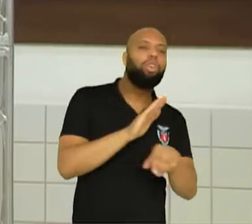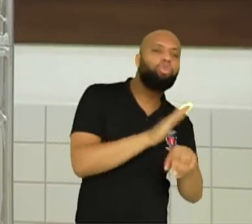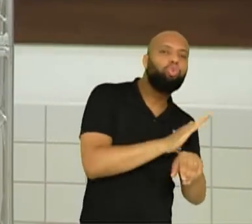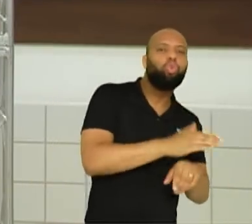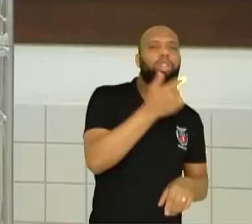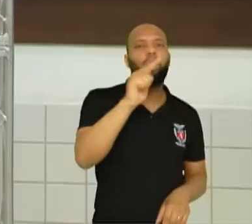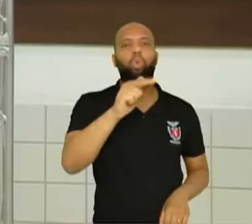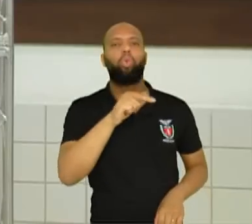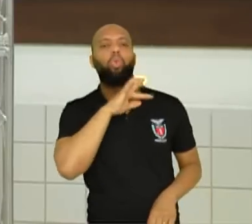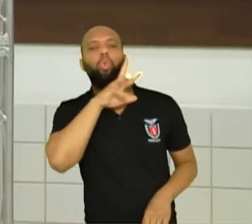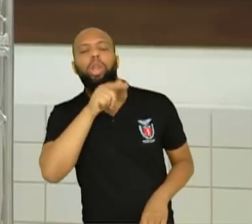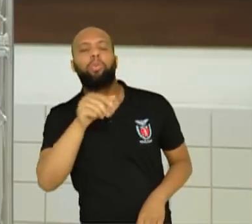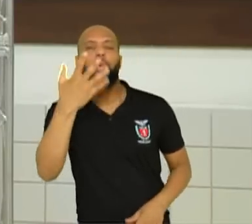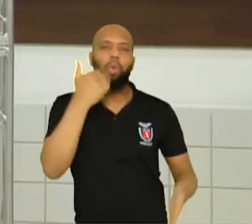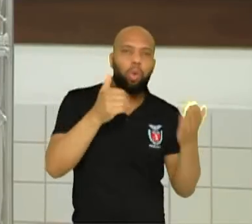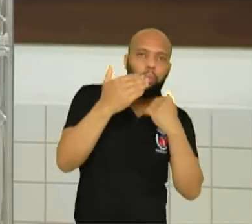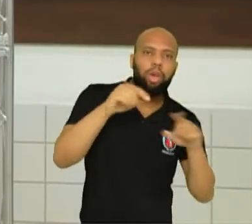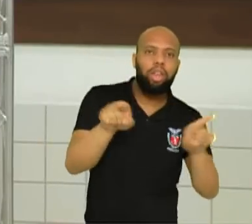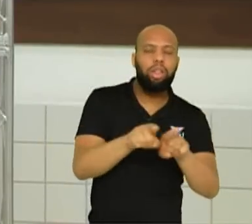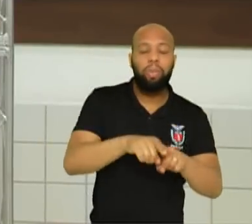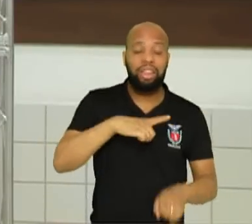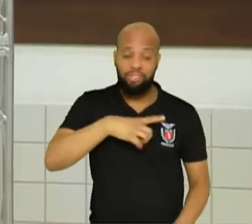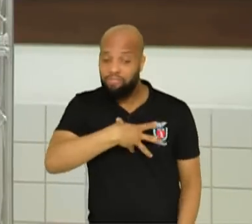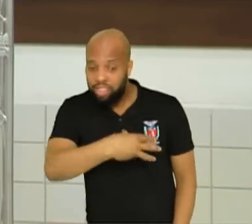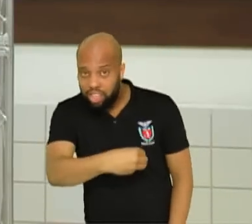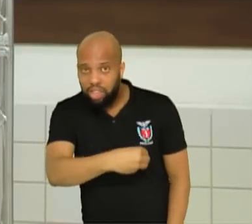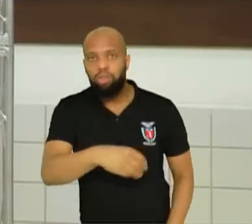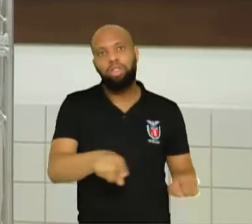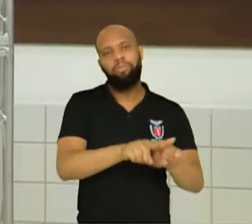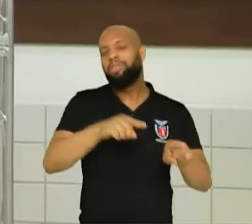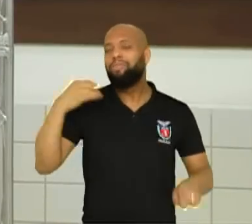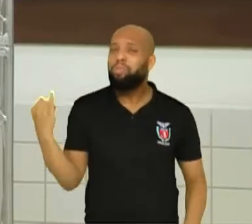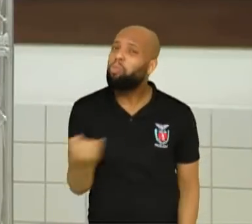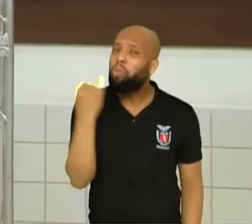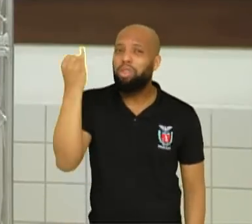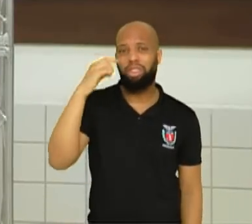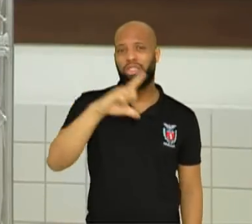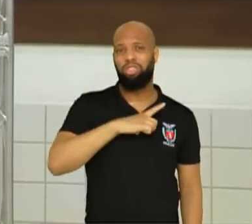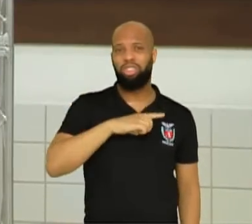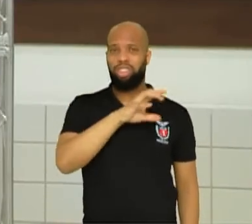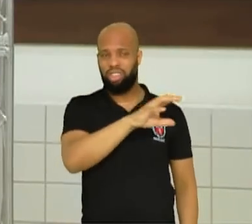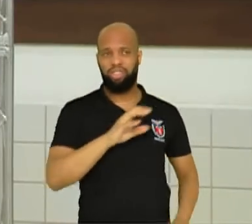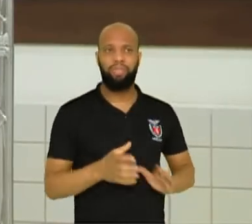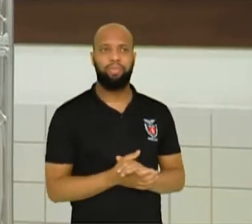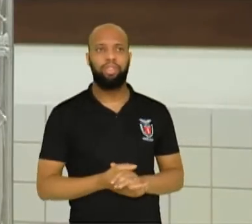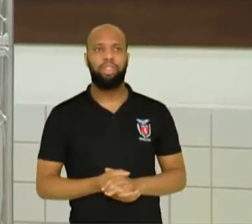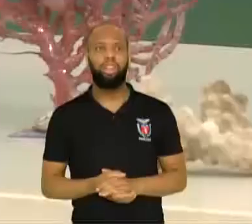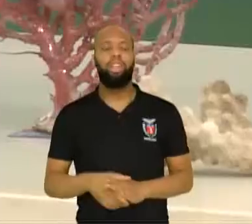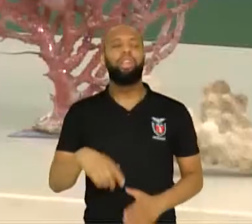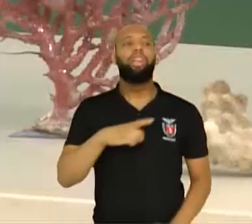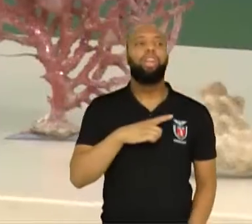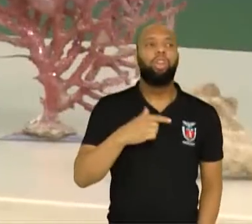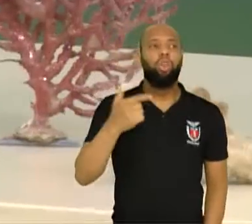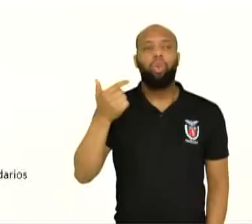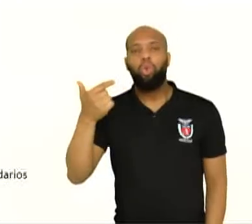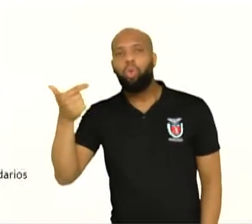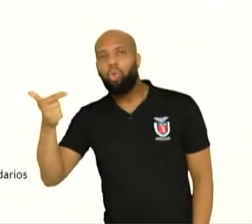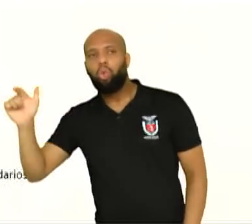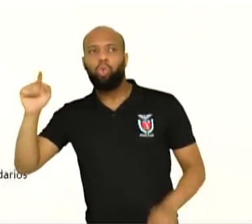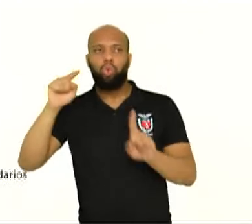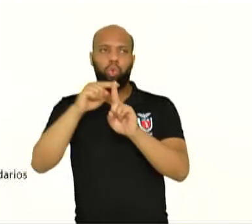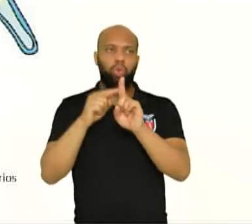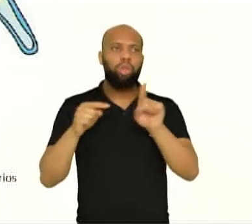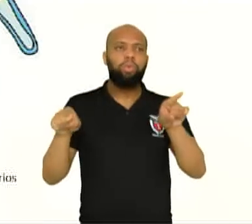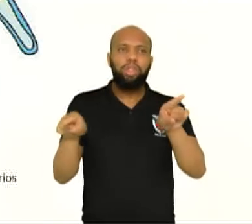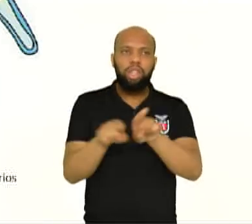outros animais irem lá se alimentar, se reproduzir, então tem uma importância gigantesca. Falando do outro tipo de organismo que a